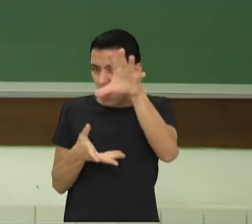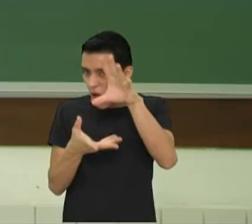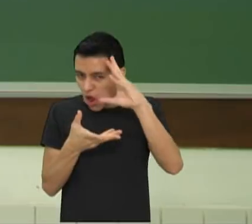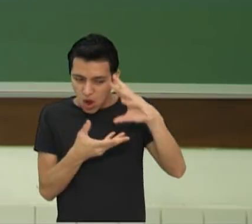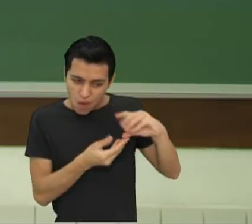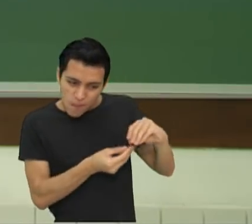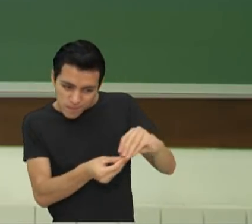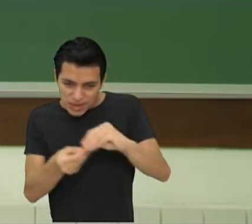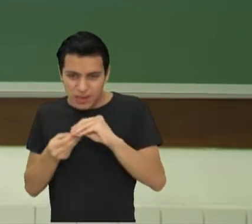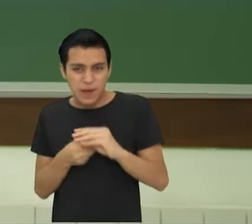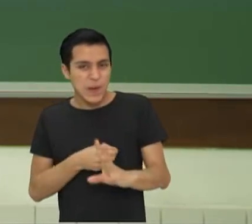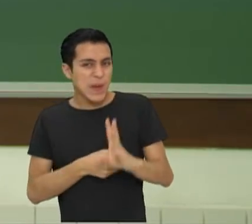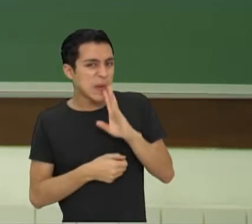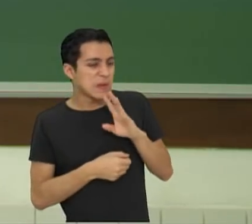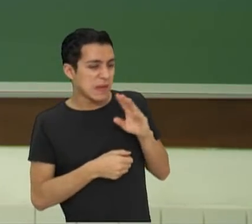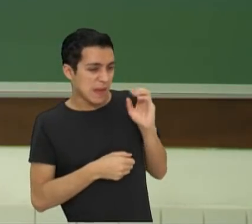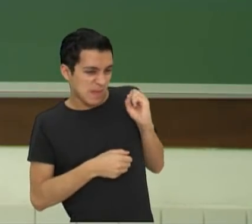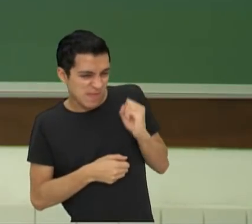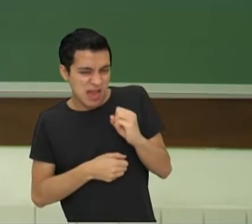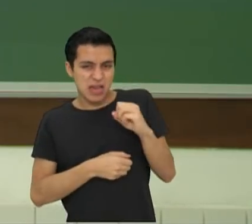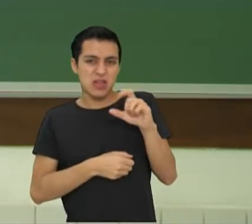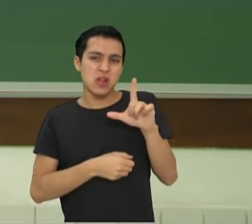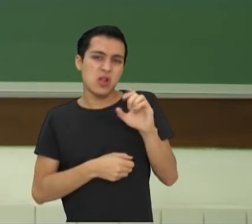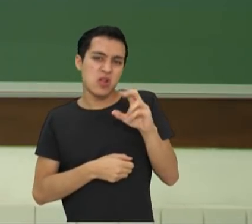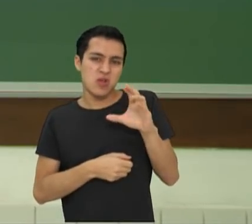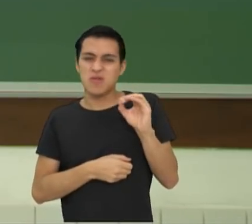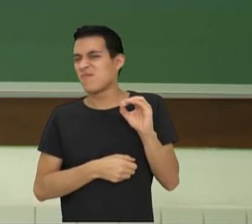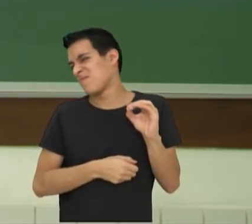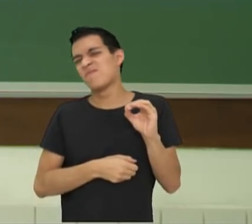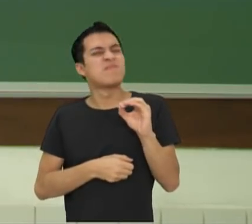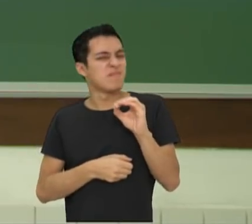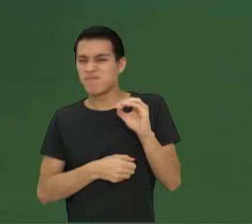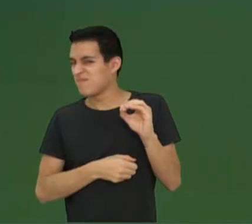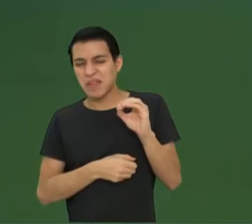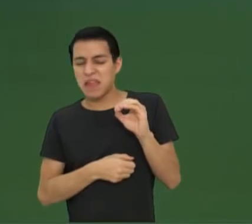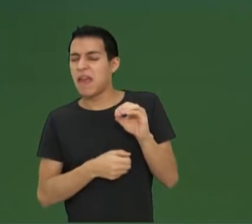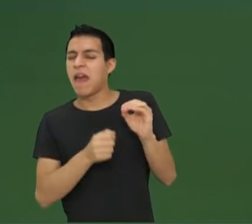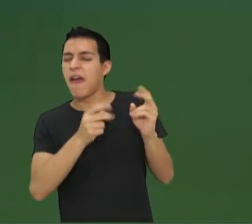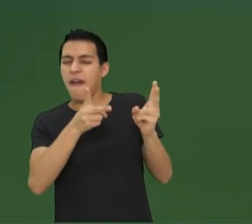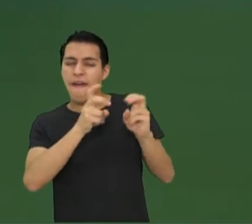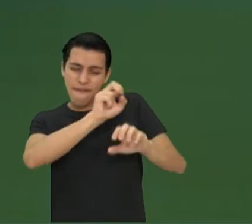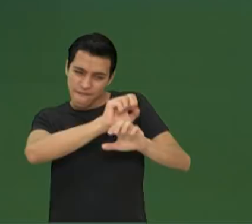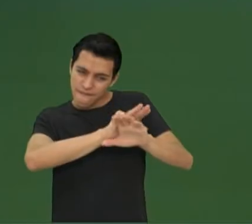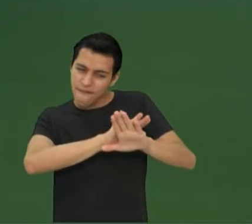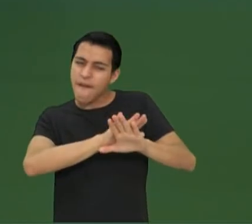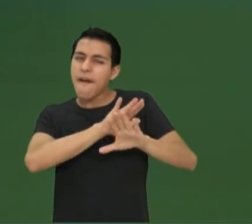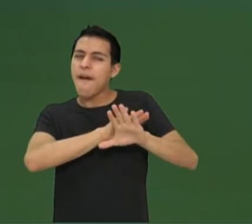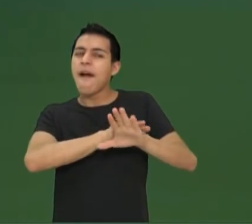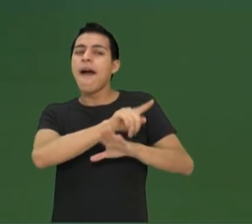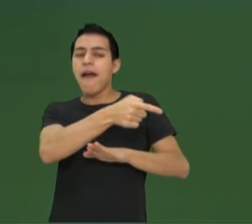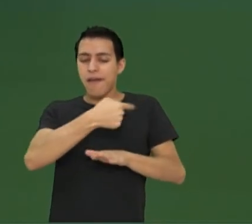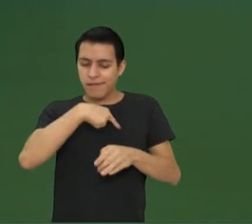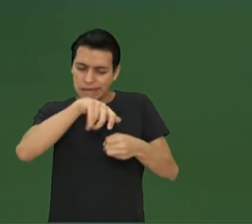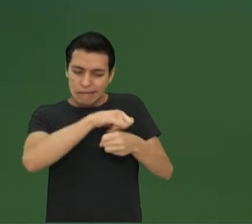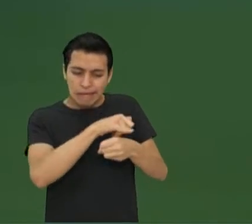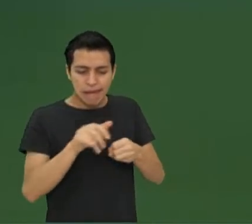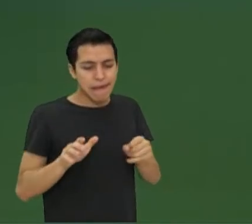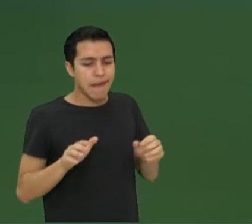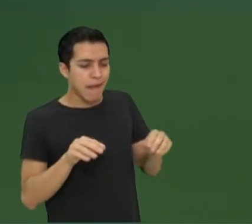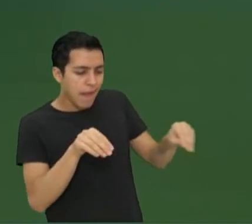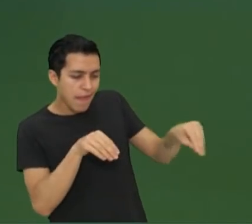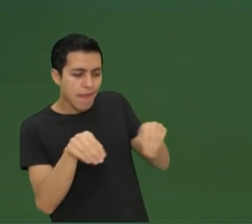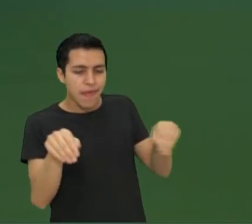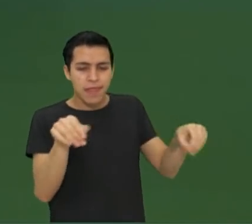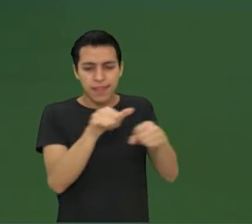jogo, conhecer o mate do louco, dificilmente ele vai cair nessa armadilha aí. Mas é uma opção muito legal que, às vezes,